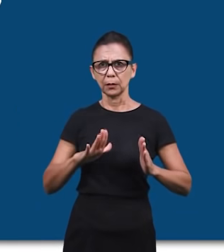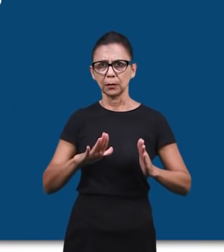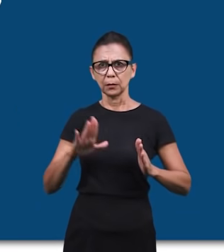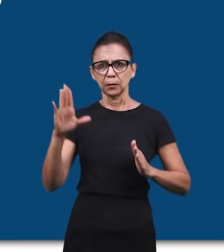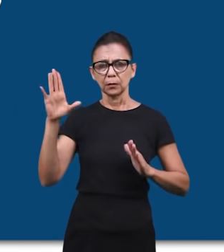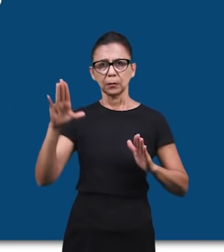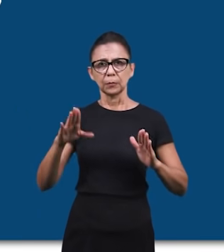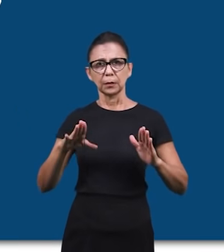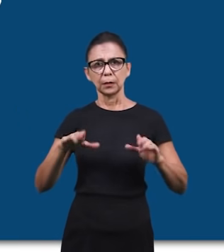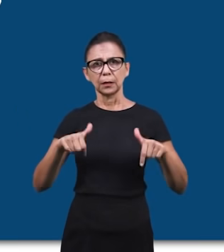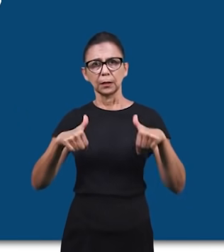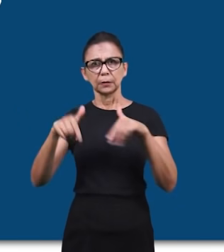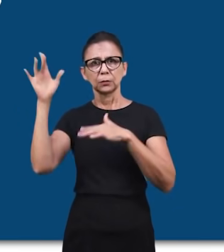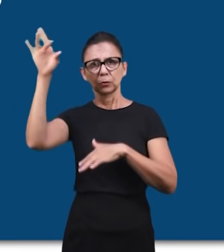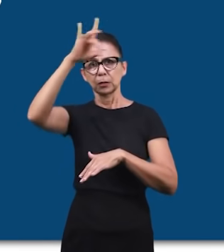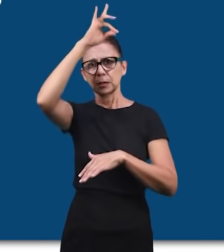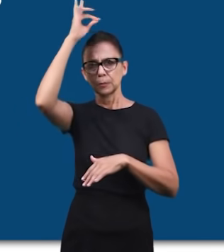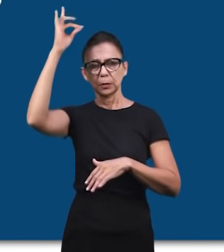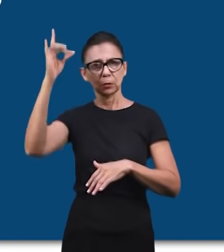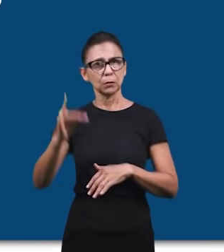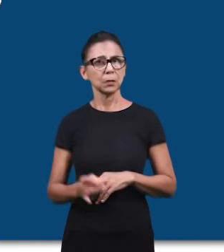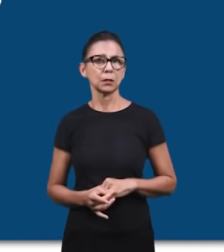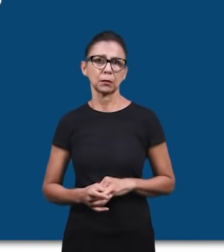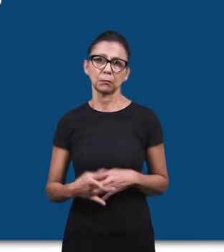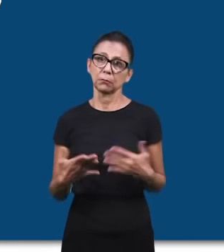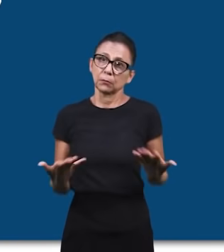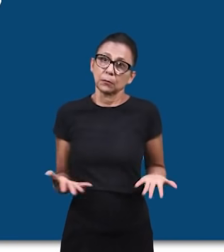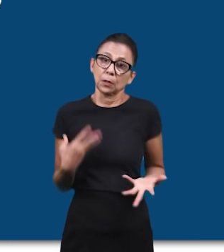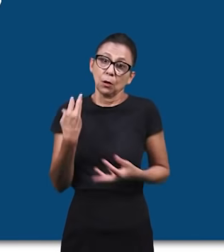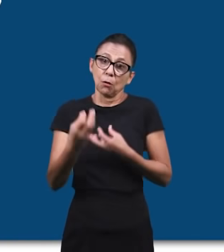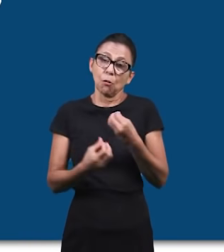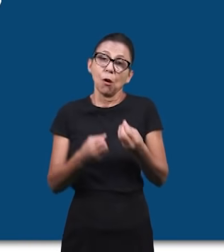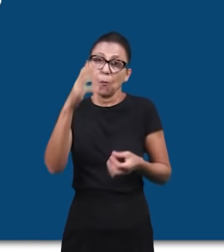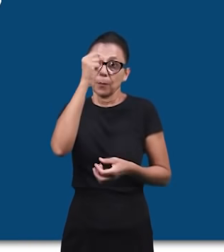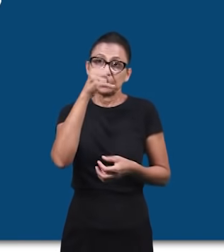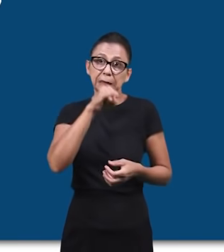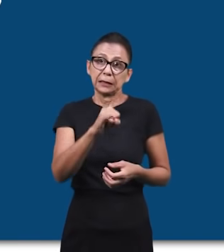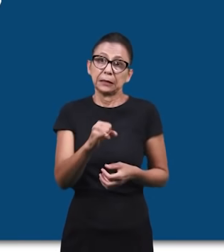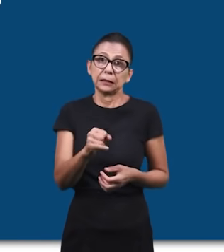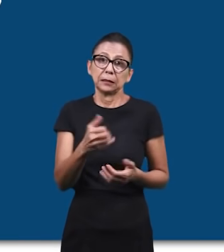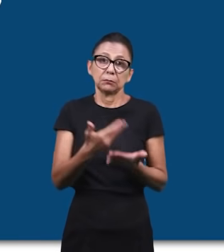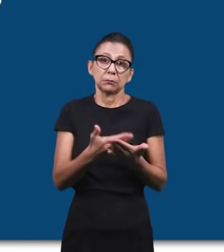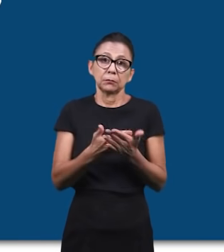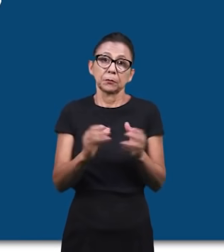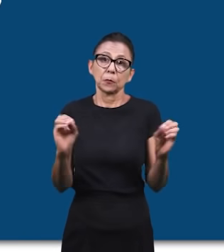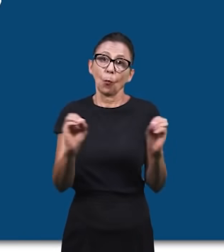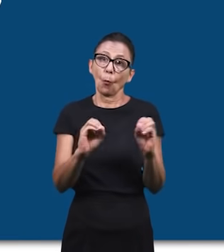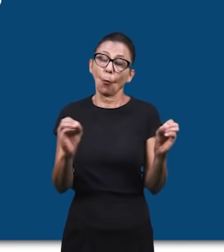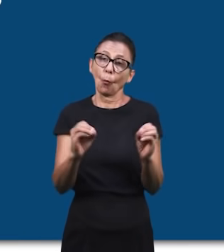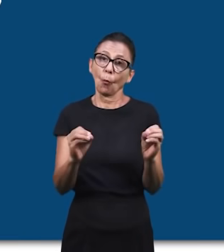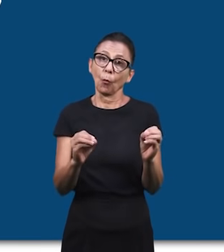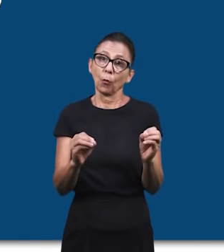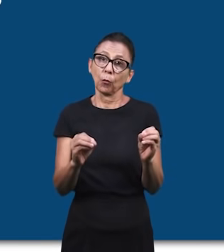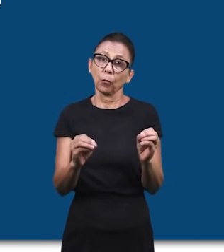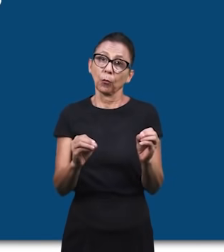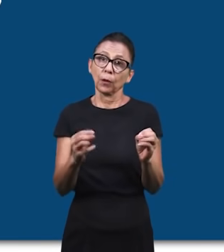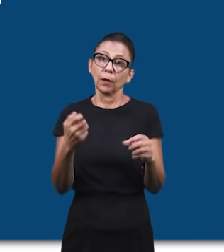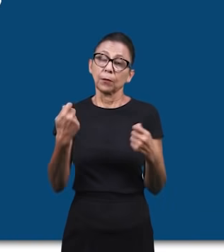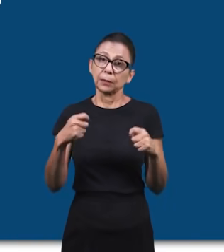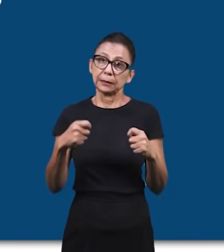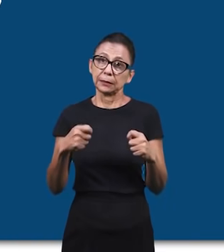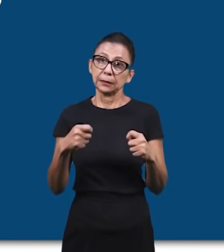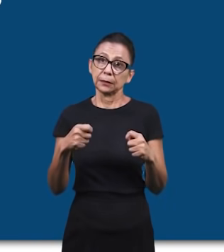como aprender sem estudar. Não há como ter a revelação do Espírito Santo sem buscar, sem bater, sem